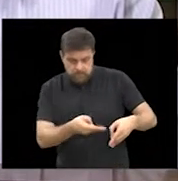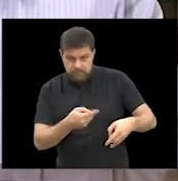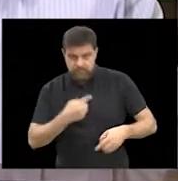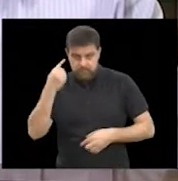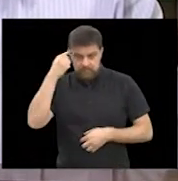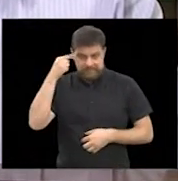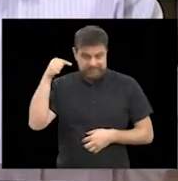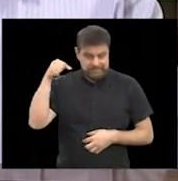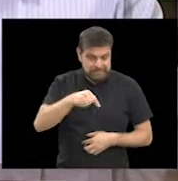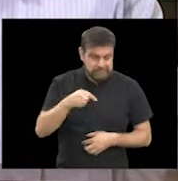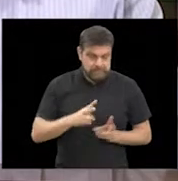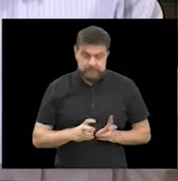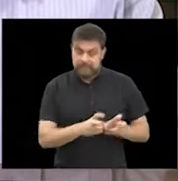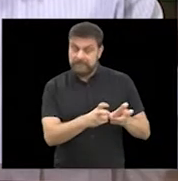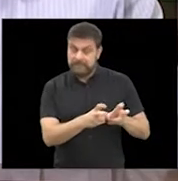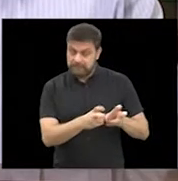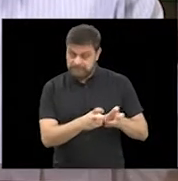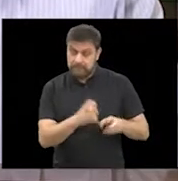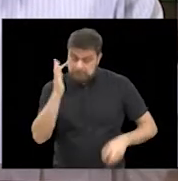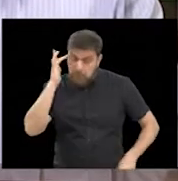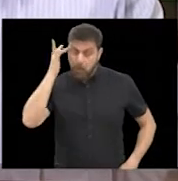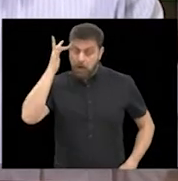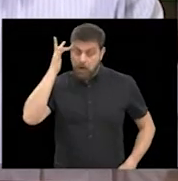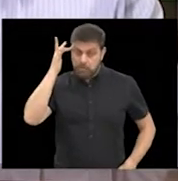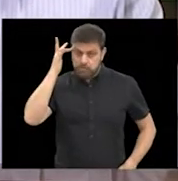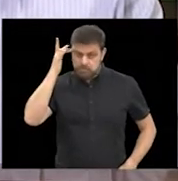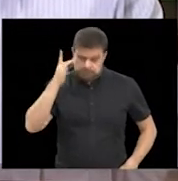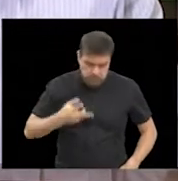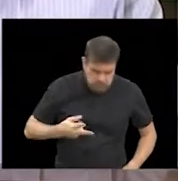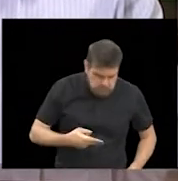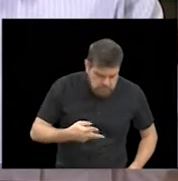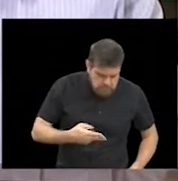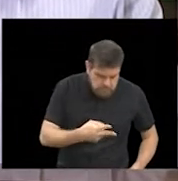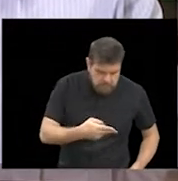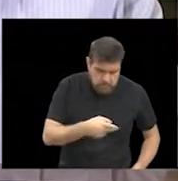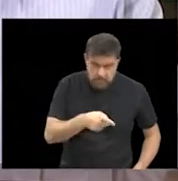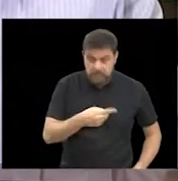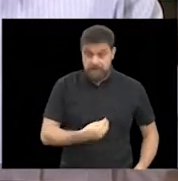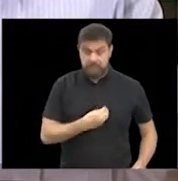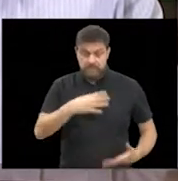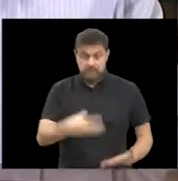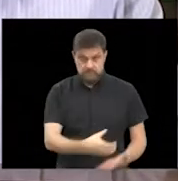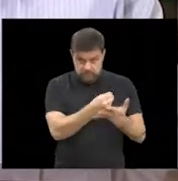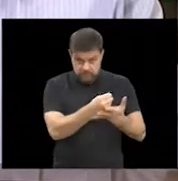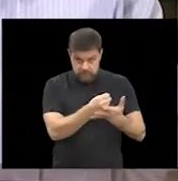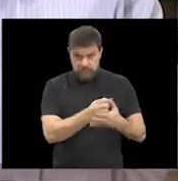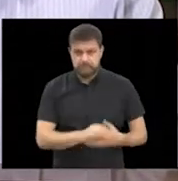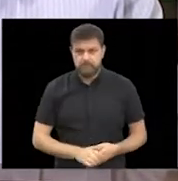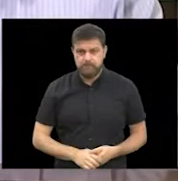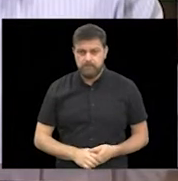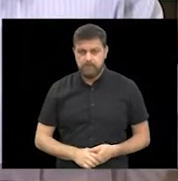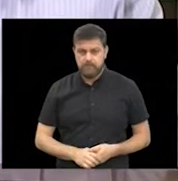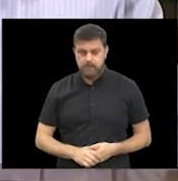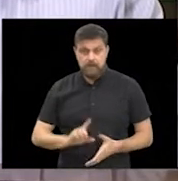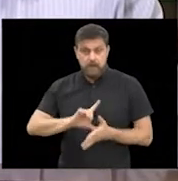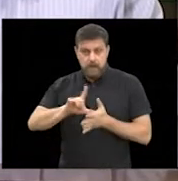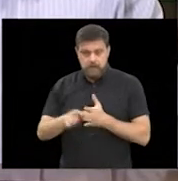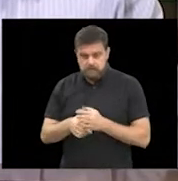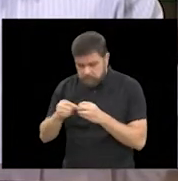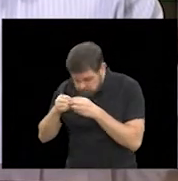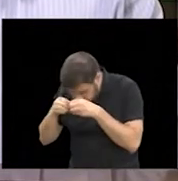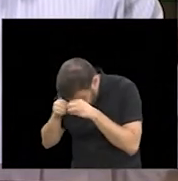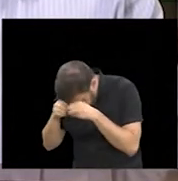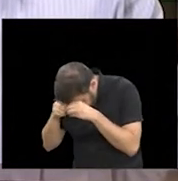estômago porque achava que era um câncer, e para tentar salvar a vida da pessoa. No anátomo